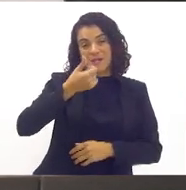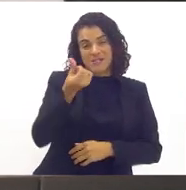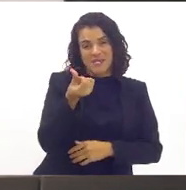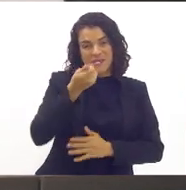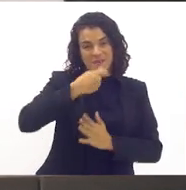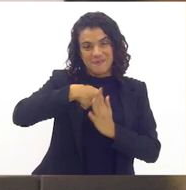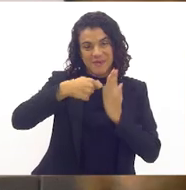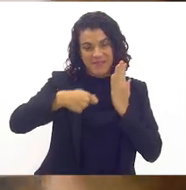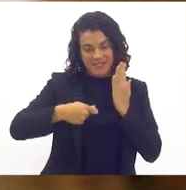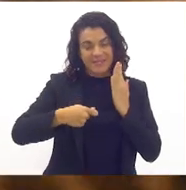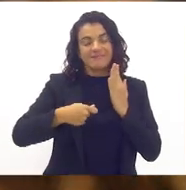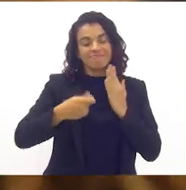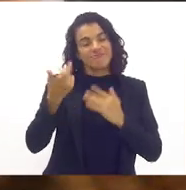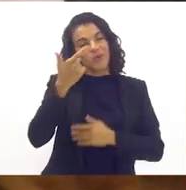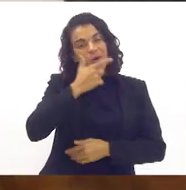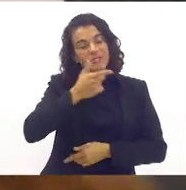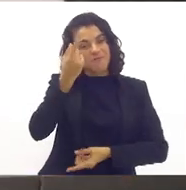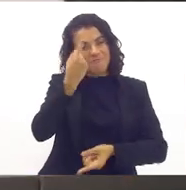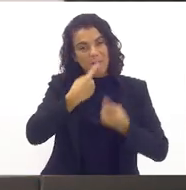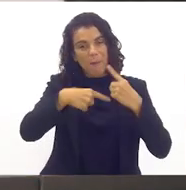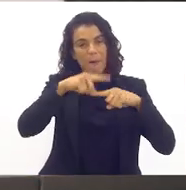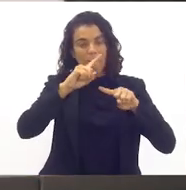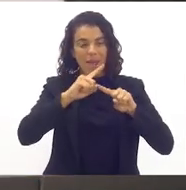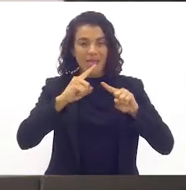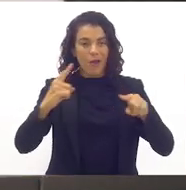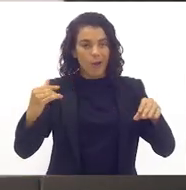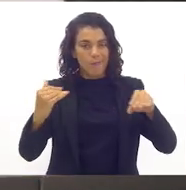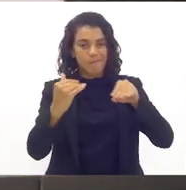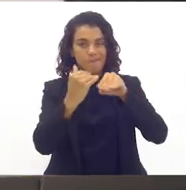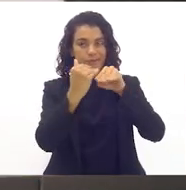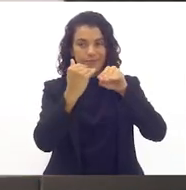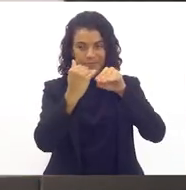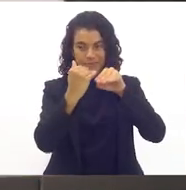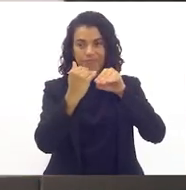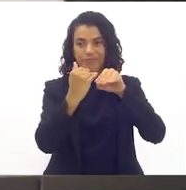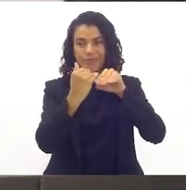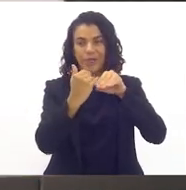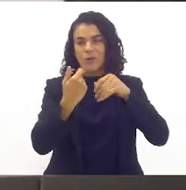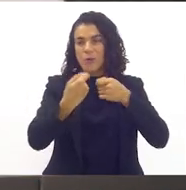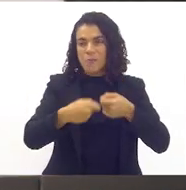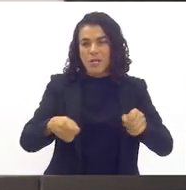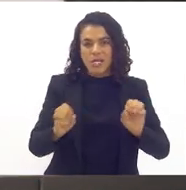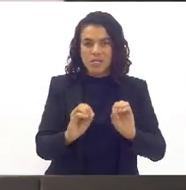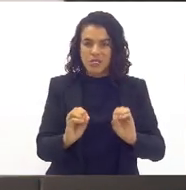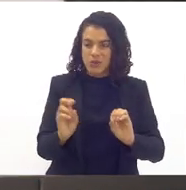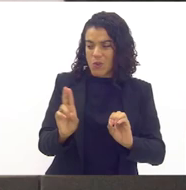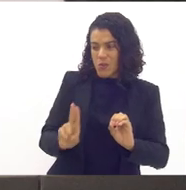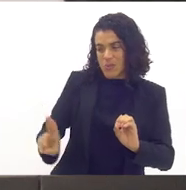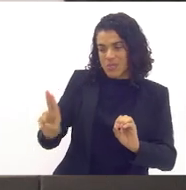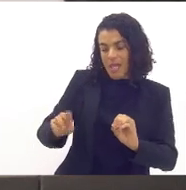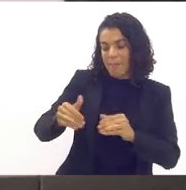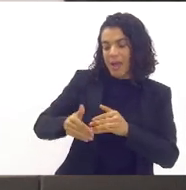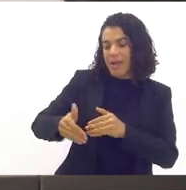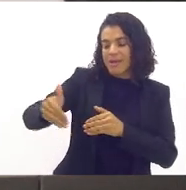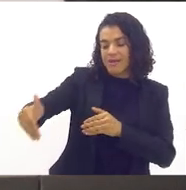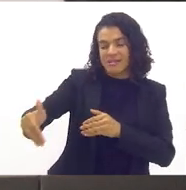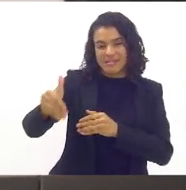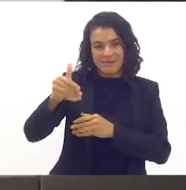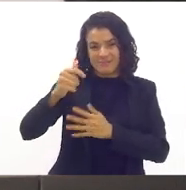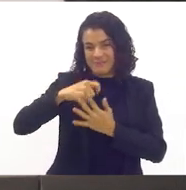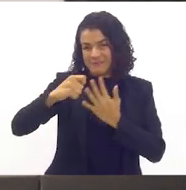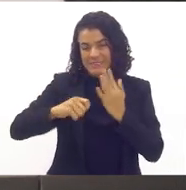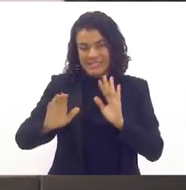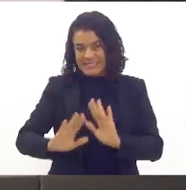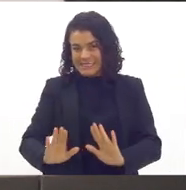Logo, no primeiro quadrimestre seguinte, a gente já conseguiu recuperar, então estamos enquadrados no momento, não precisamos nem usar os dois quadrimestres que a lei nos exige